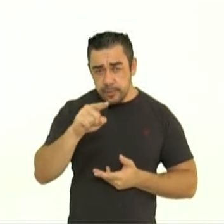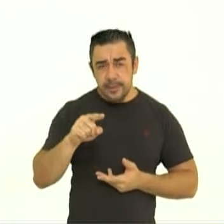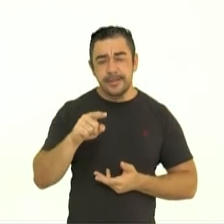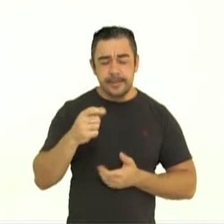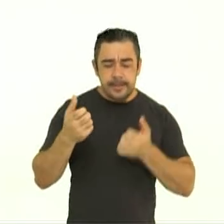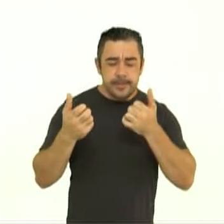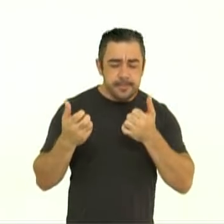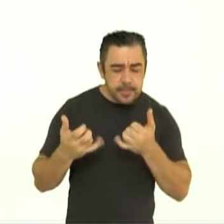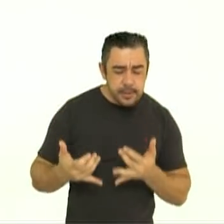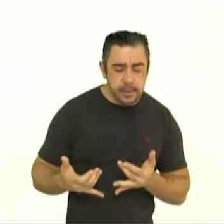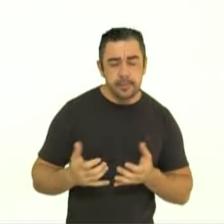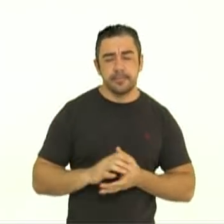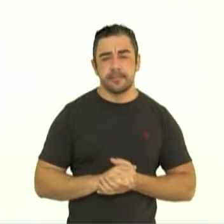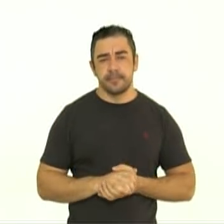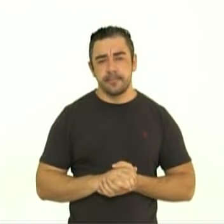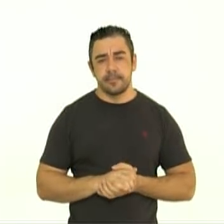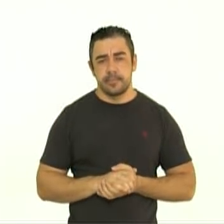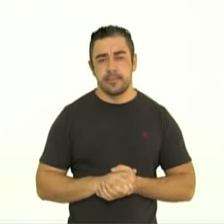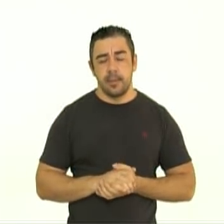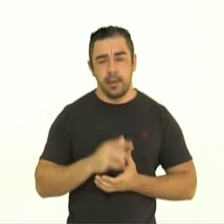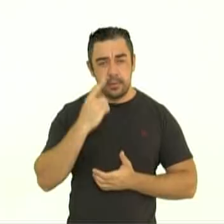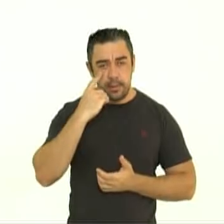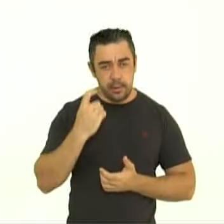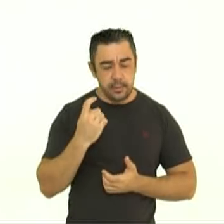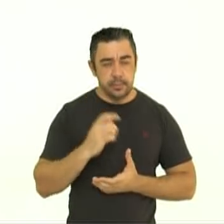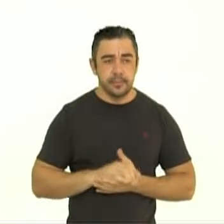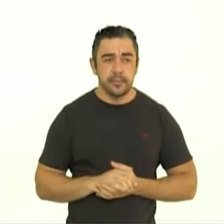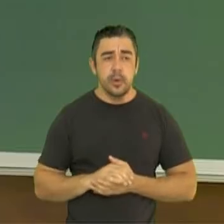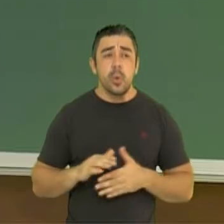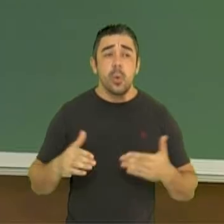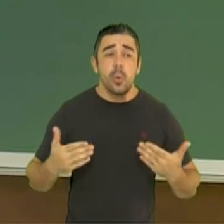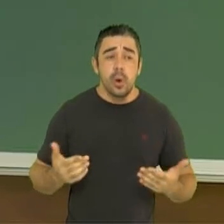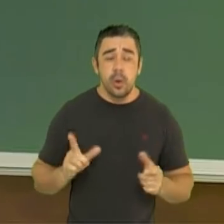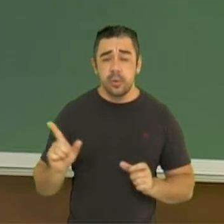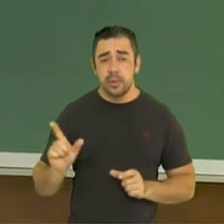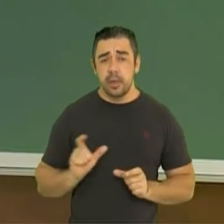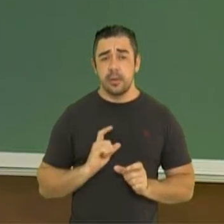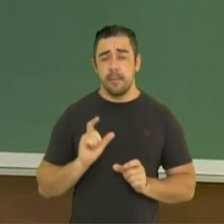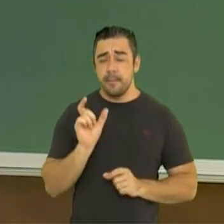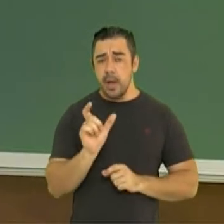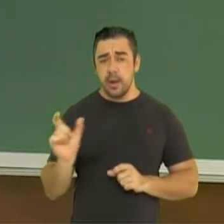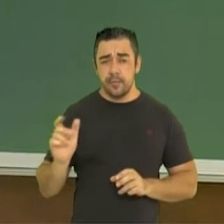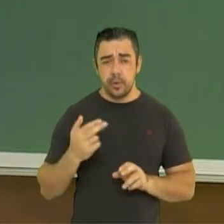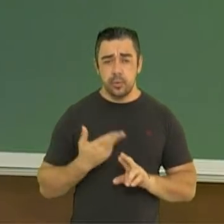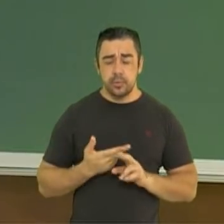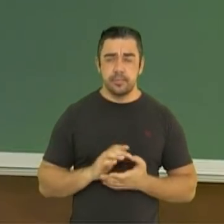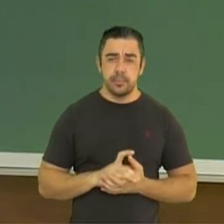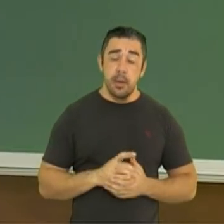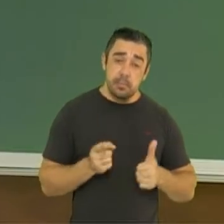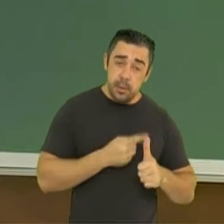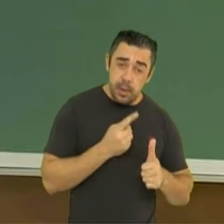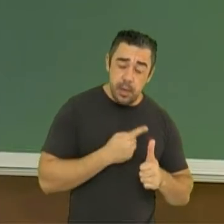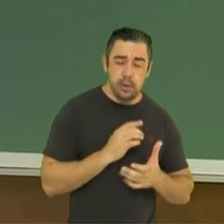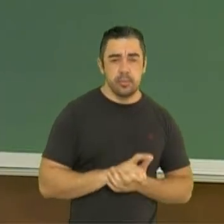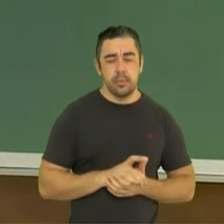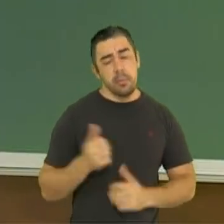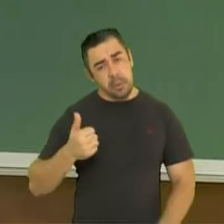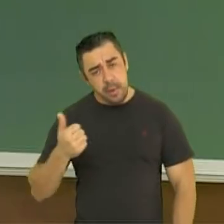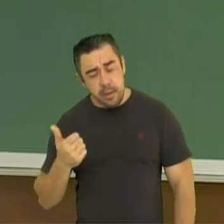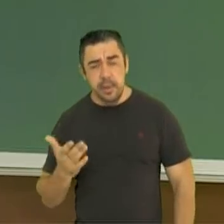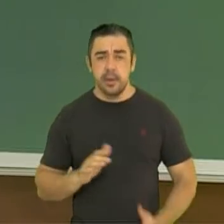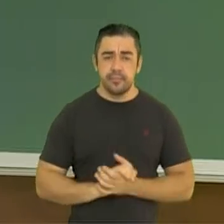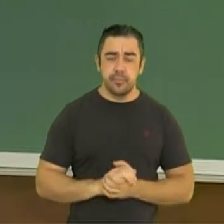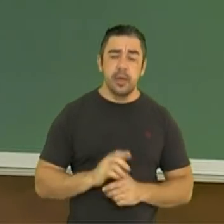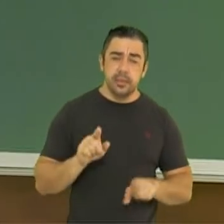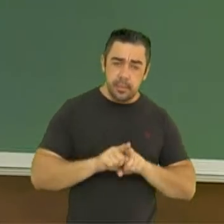dizendo, né? Isso é muito interessante também. Quais são os operadores dele? Em primeiro lugar, primeiramente,